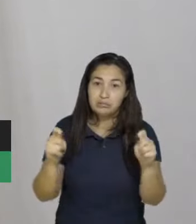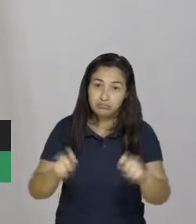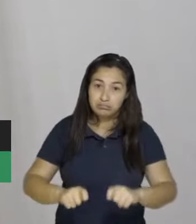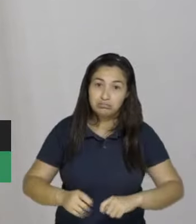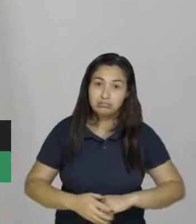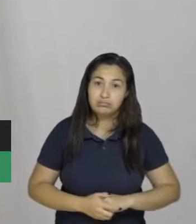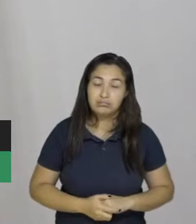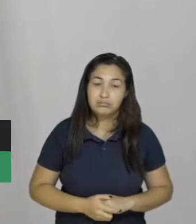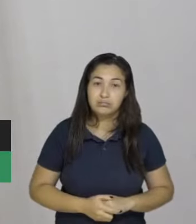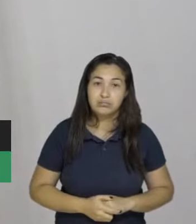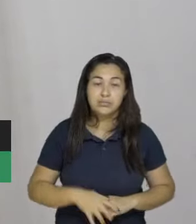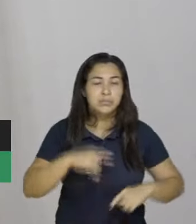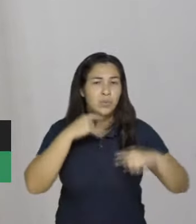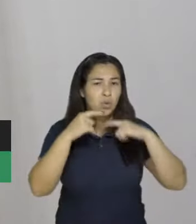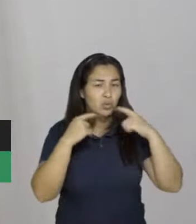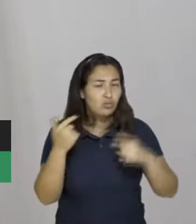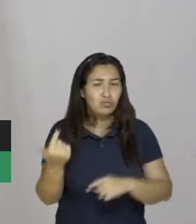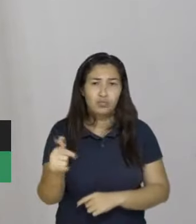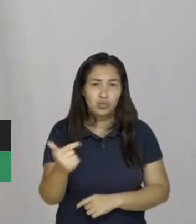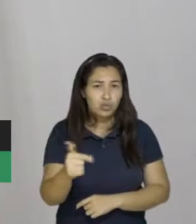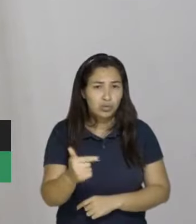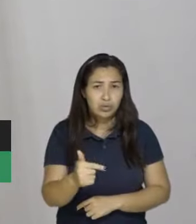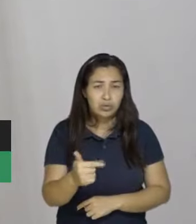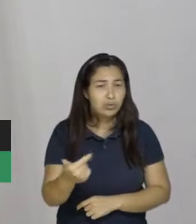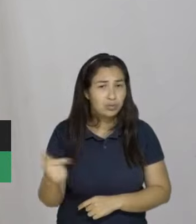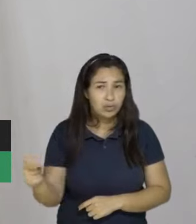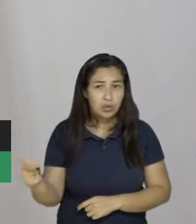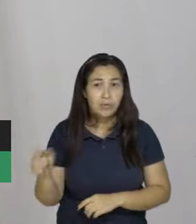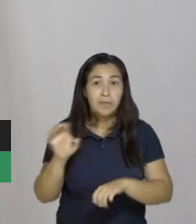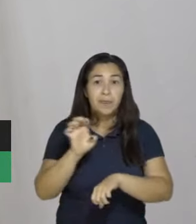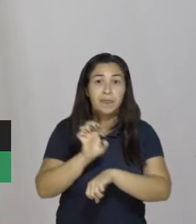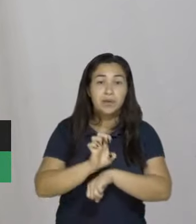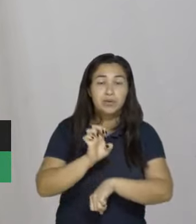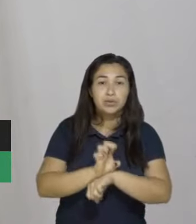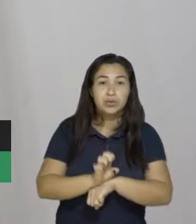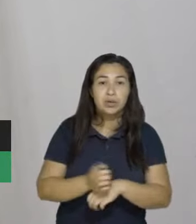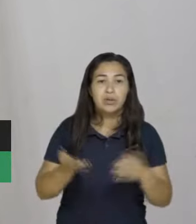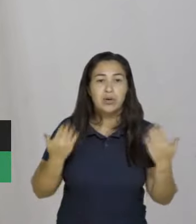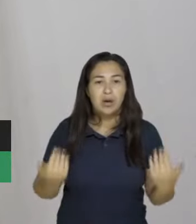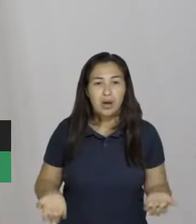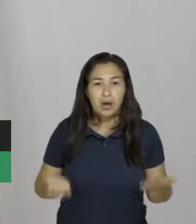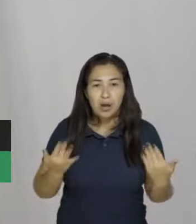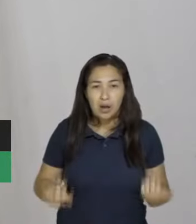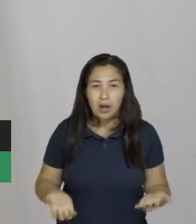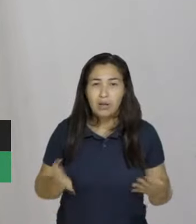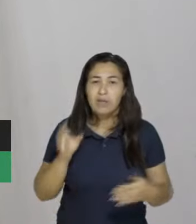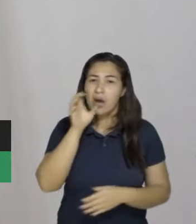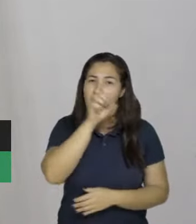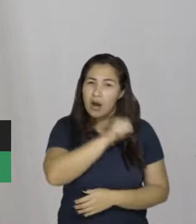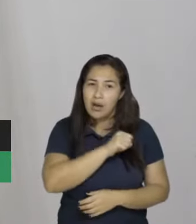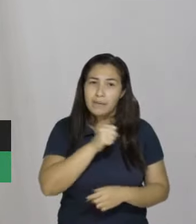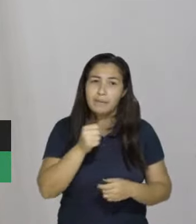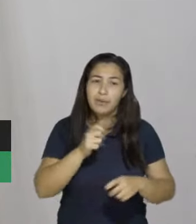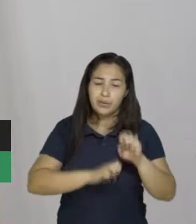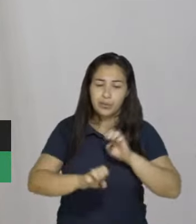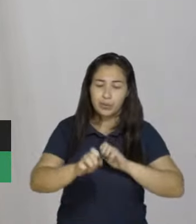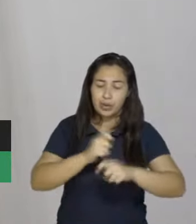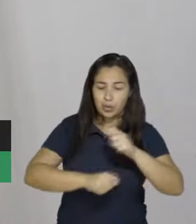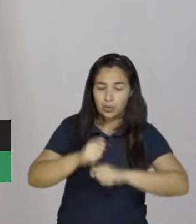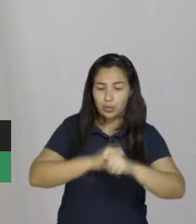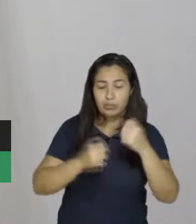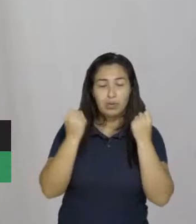Não tenho dúvidas de que um Estado mais leve, mais eficiente e ágil, uma economia forte,